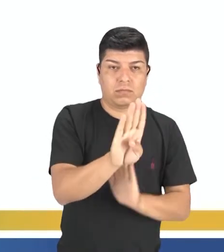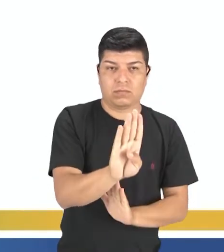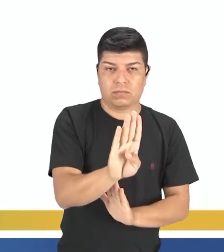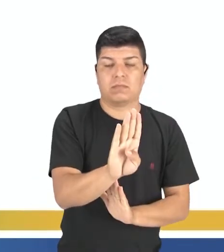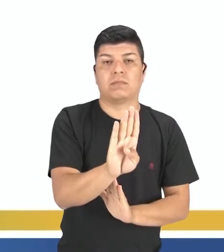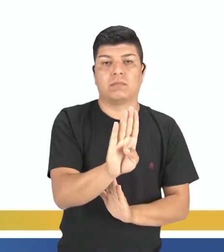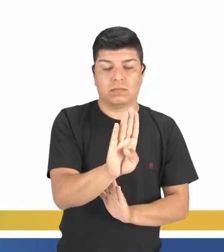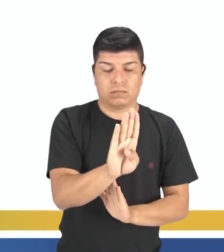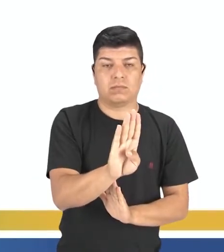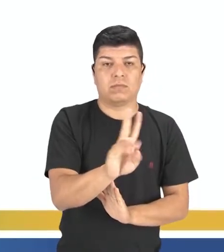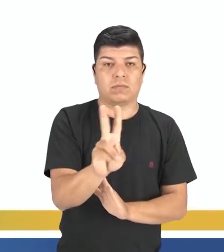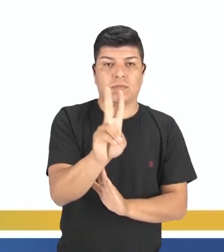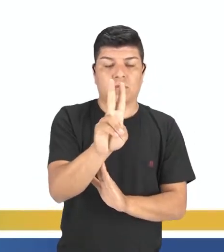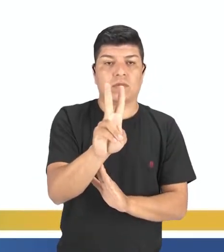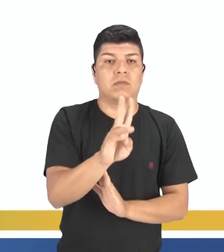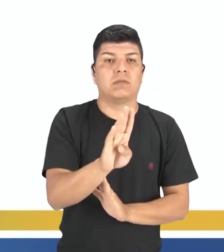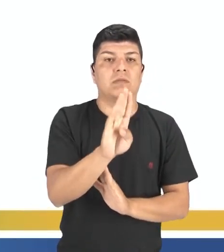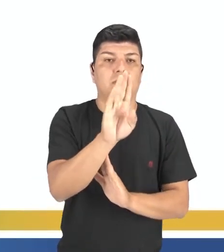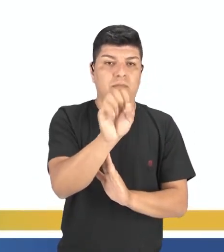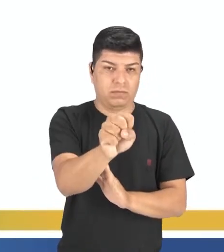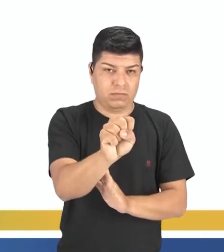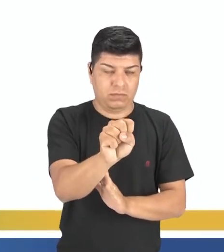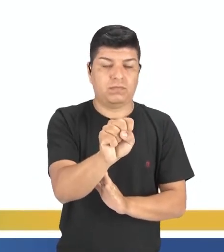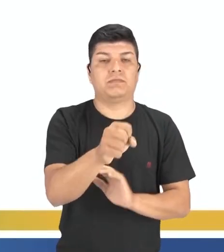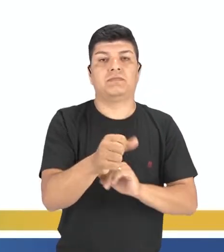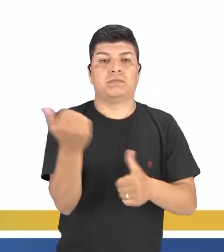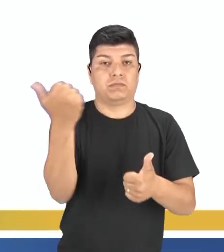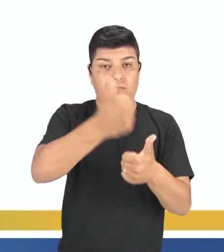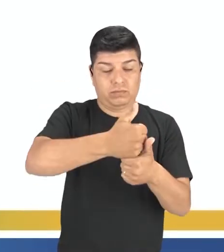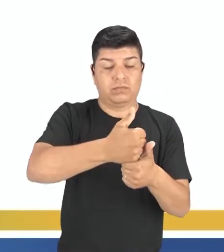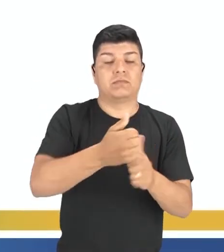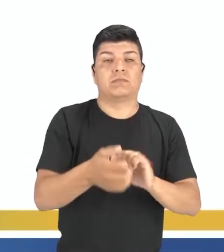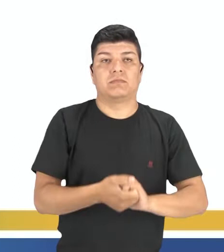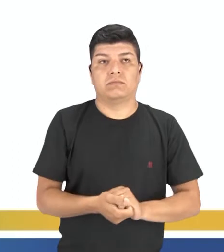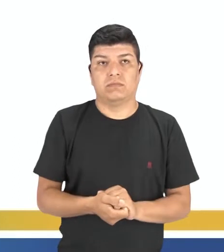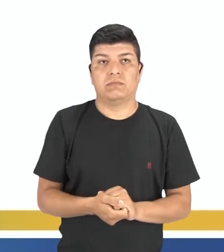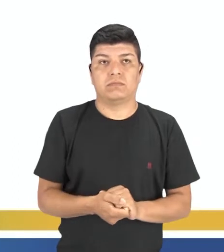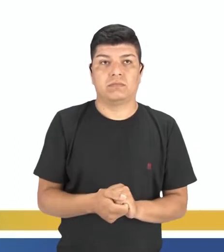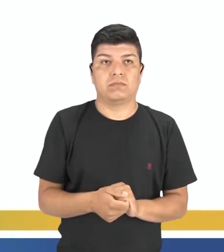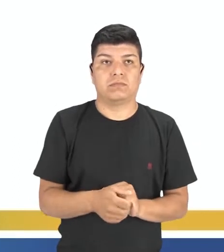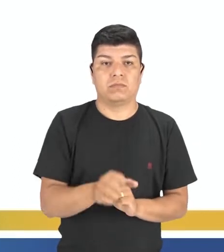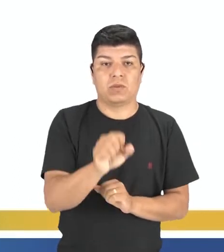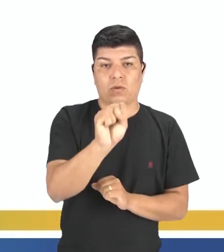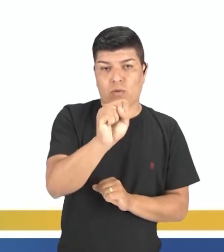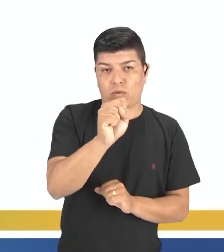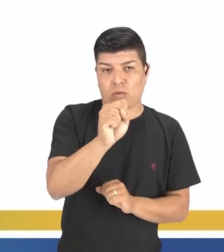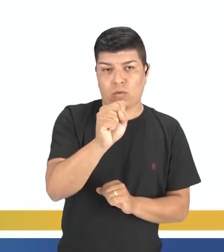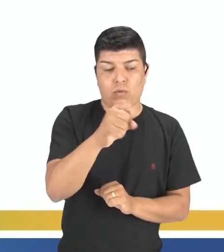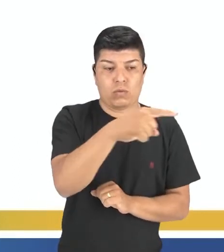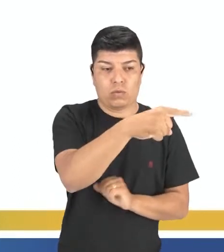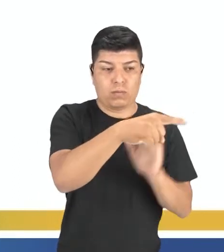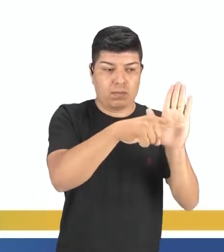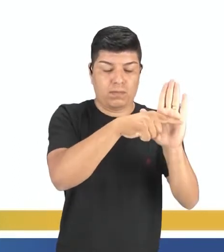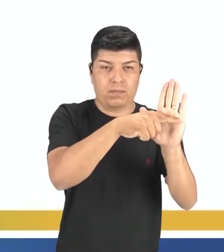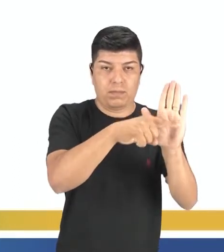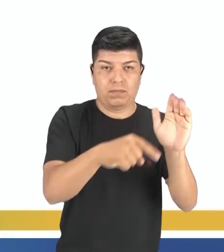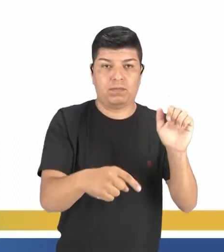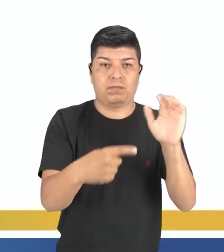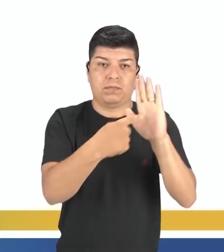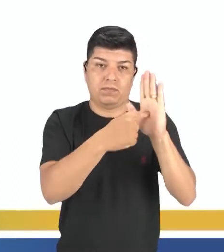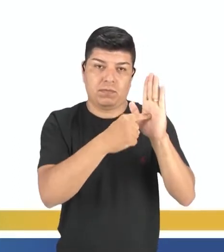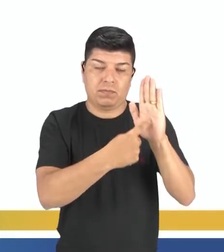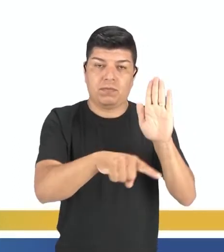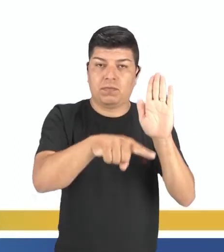temos menos, o valor de b menos 8, haverá um jogo de sinal e esse 8 ficará positivo. Mais ou menos a